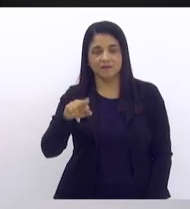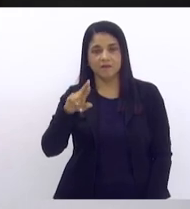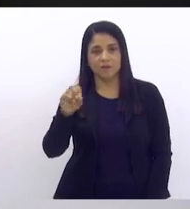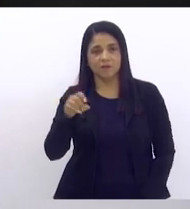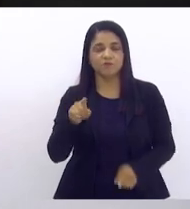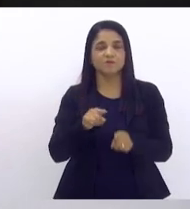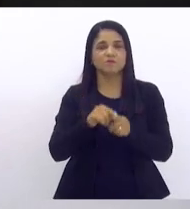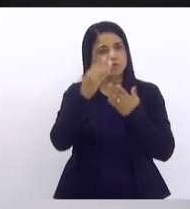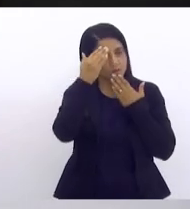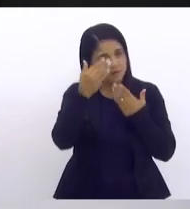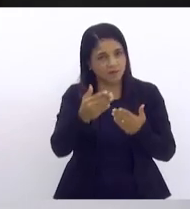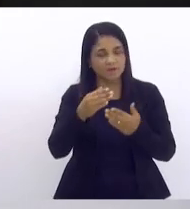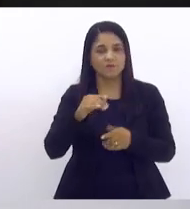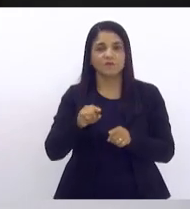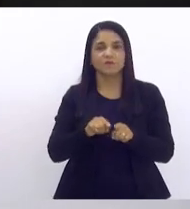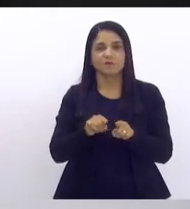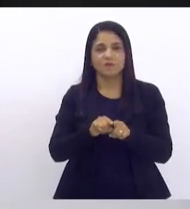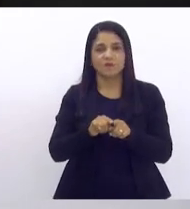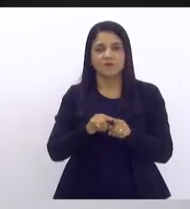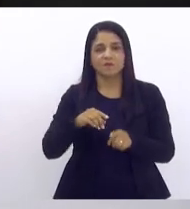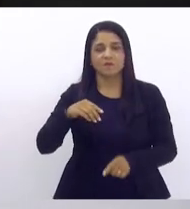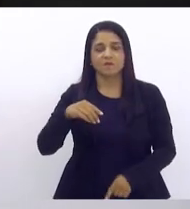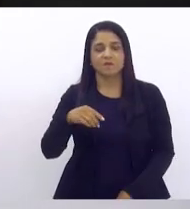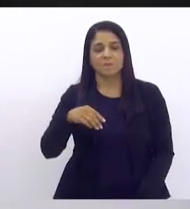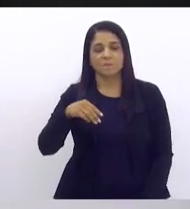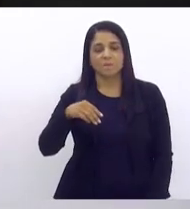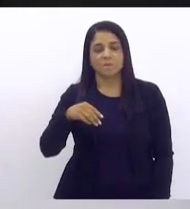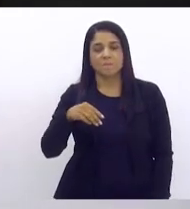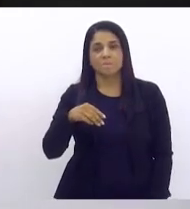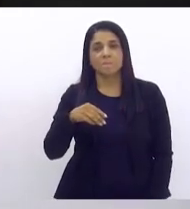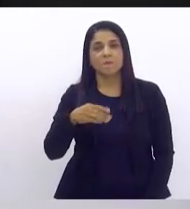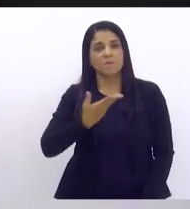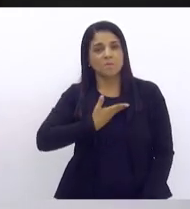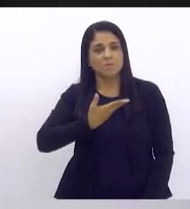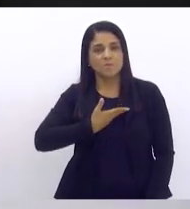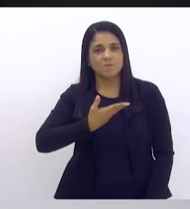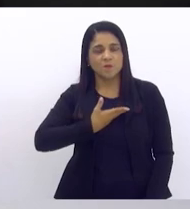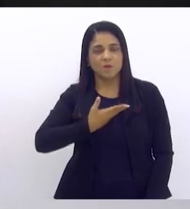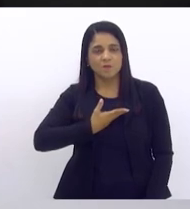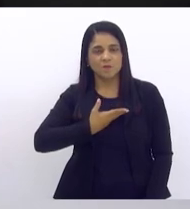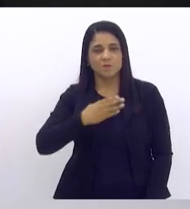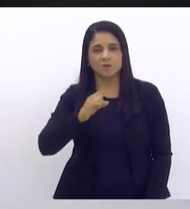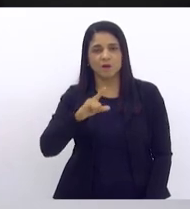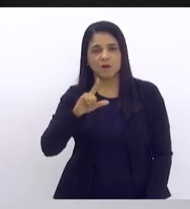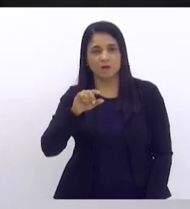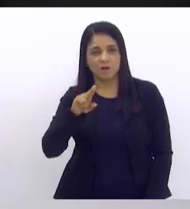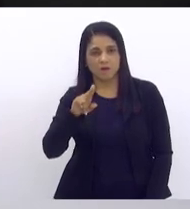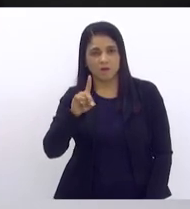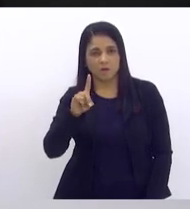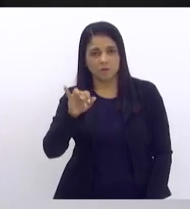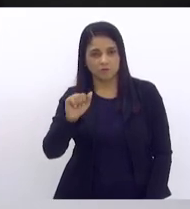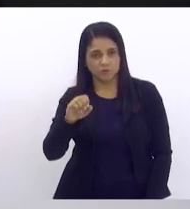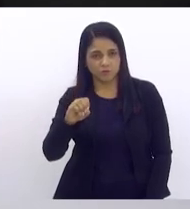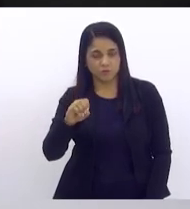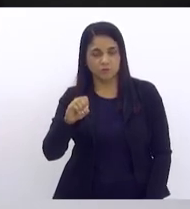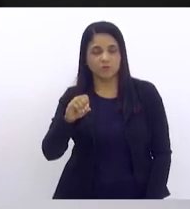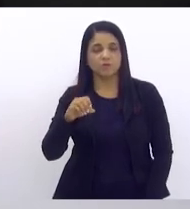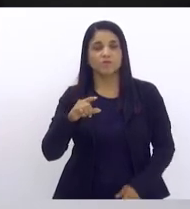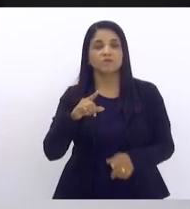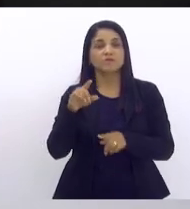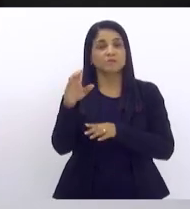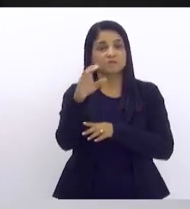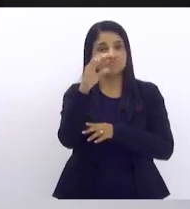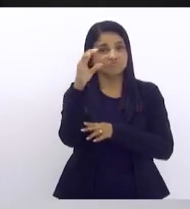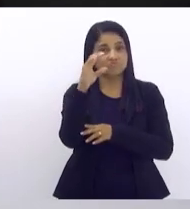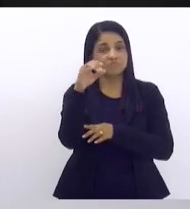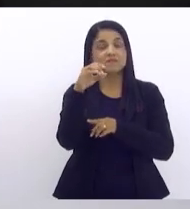Filho, mais coisa. Meu querido amigo cônego Cláudio Santos, pároco da Catedral de São Sebastião, do Rio de